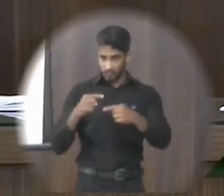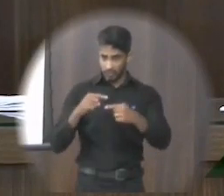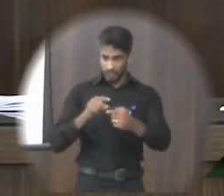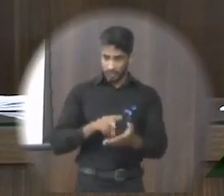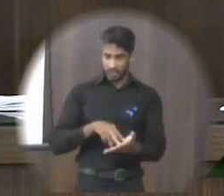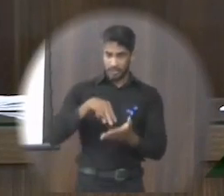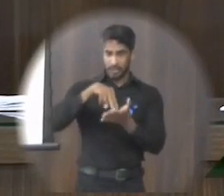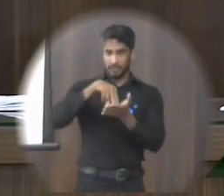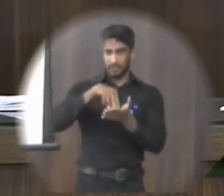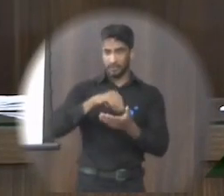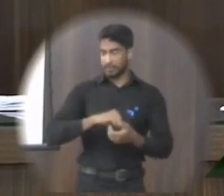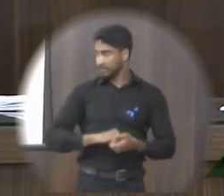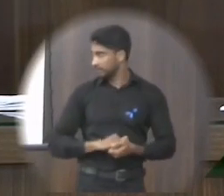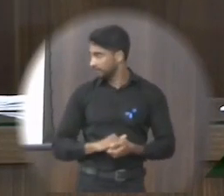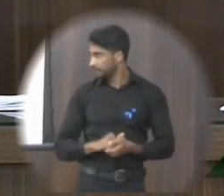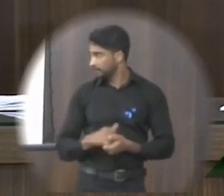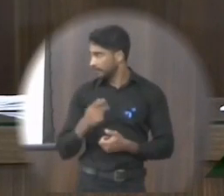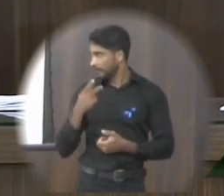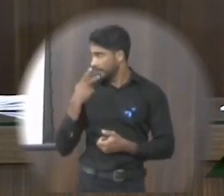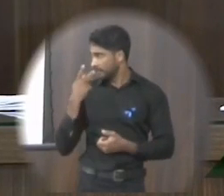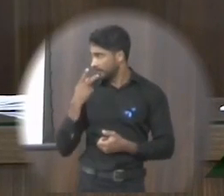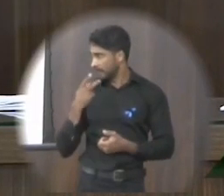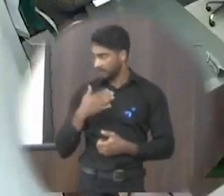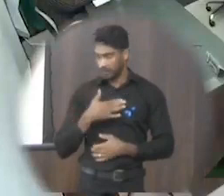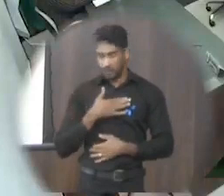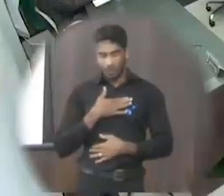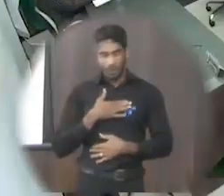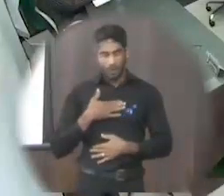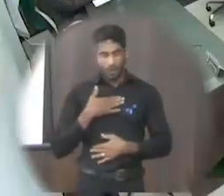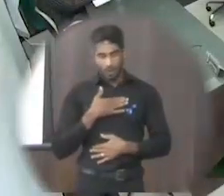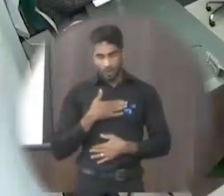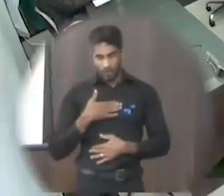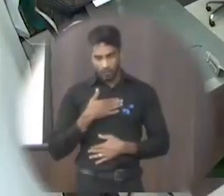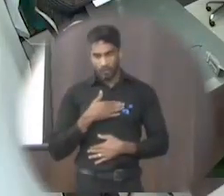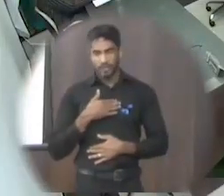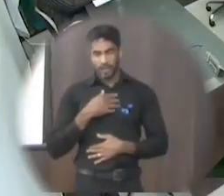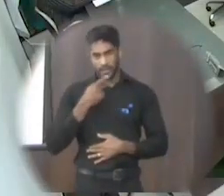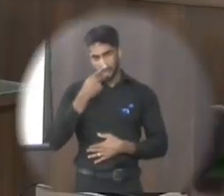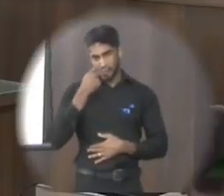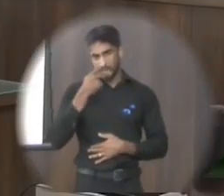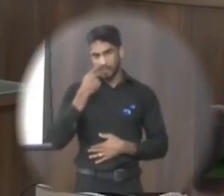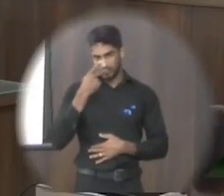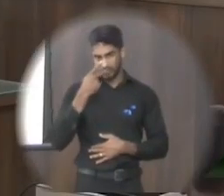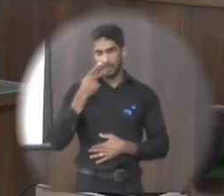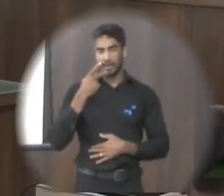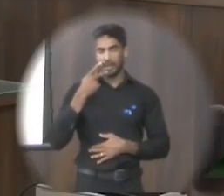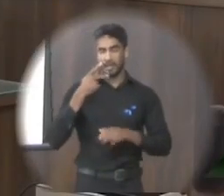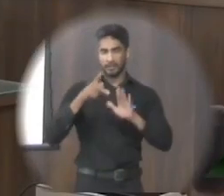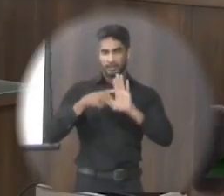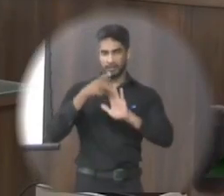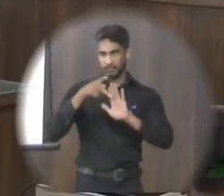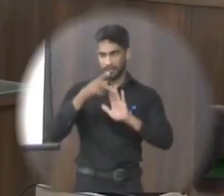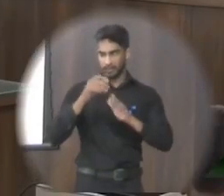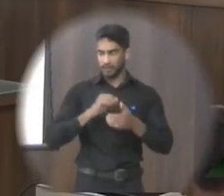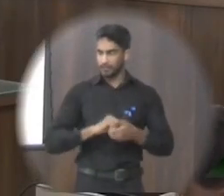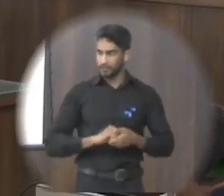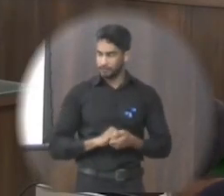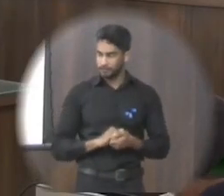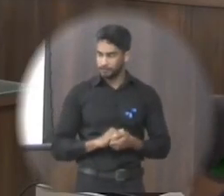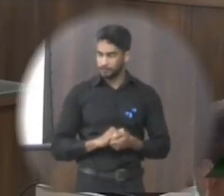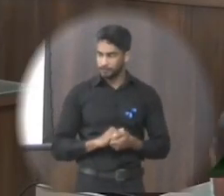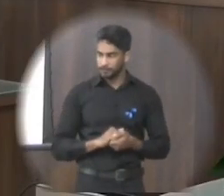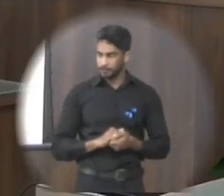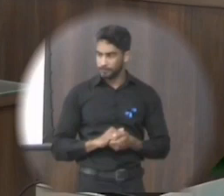que se levantem. Com a palavra, senhor presidente, eu gostaria de comentar a respeito desse projeto. Poder-se falar.